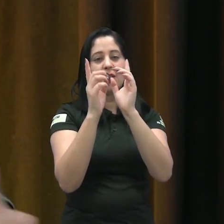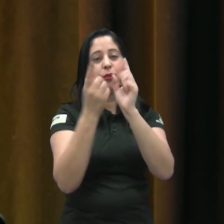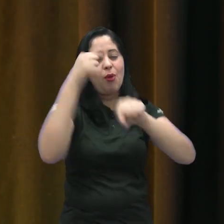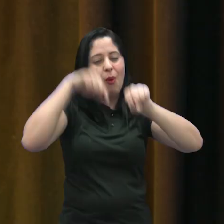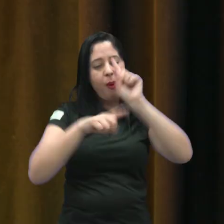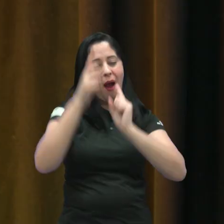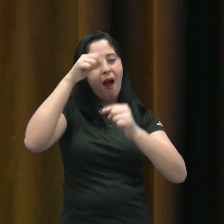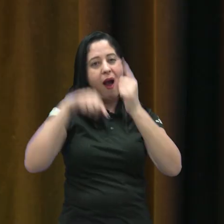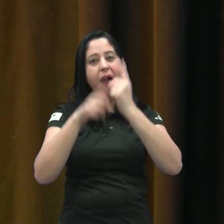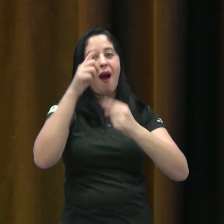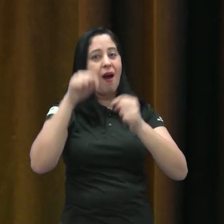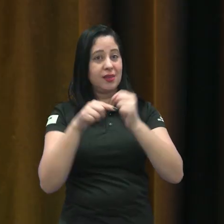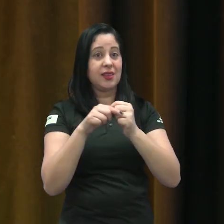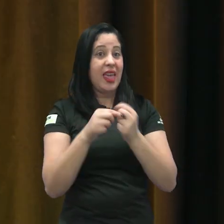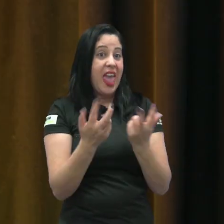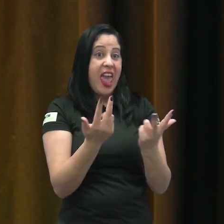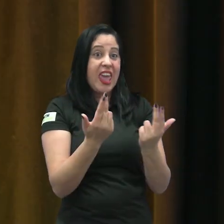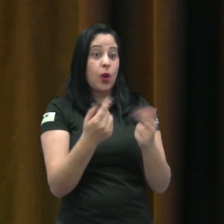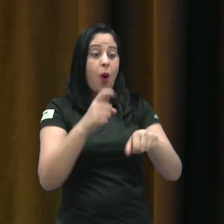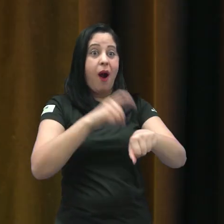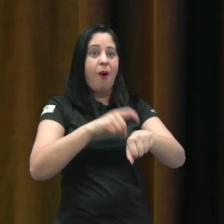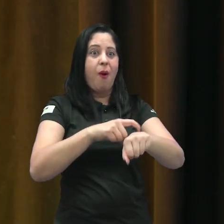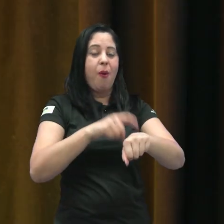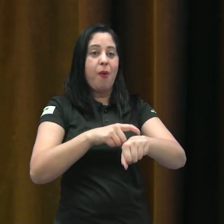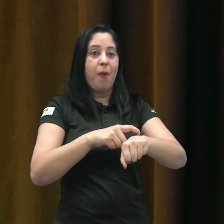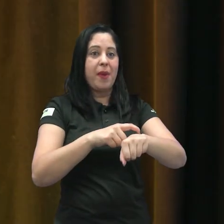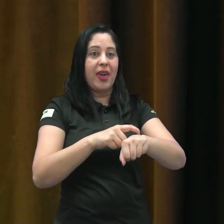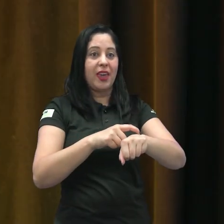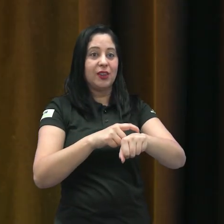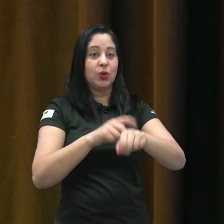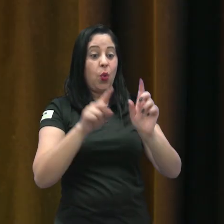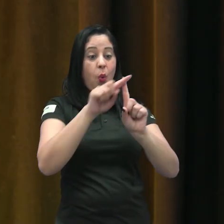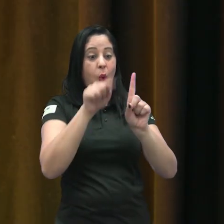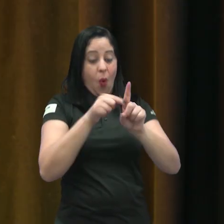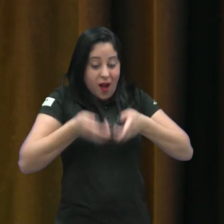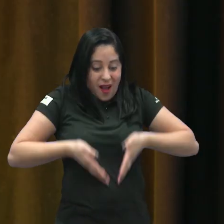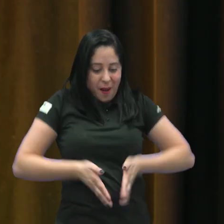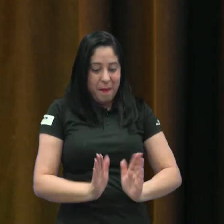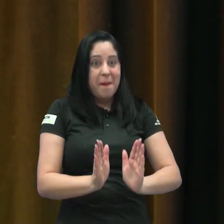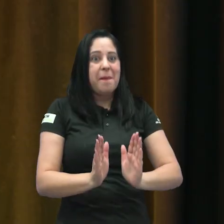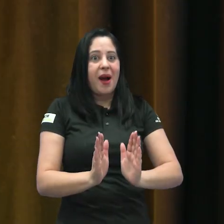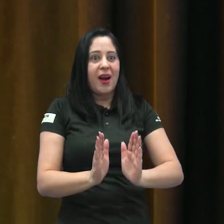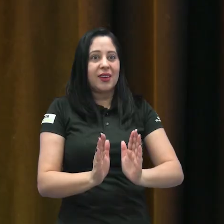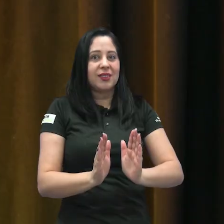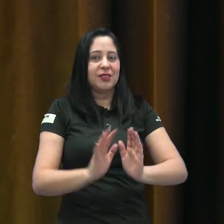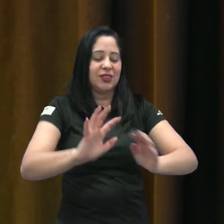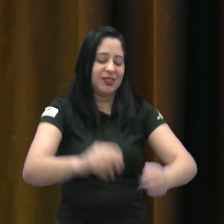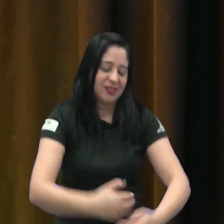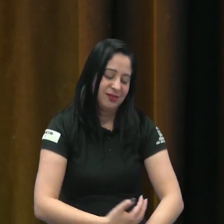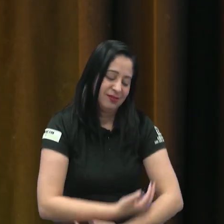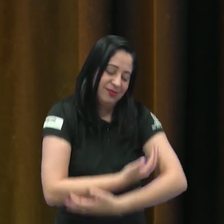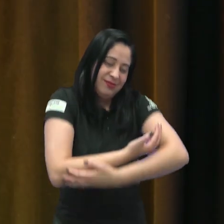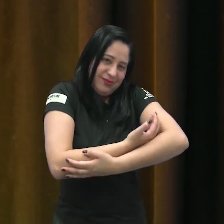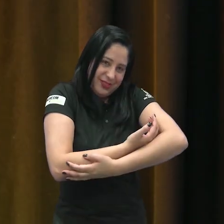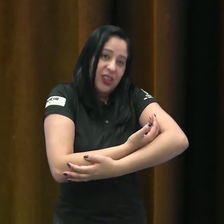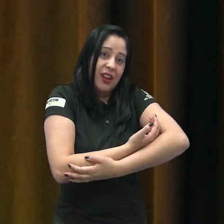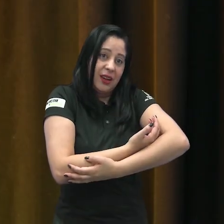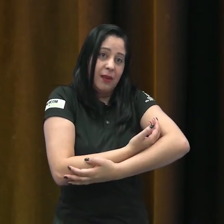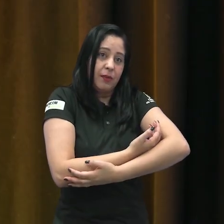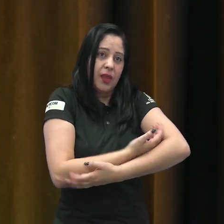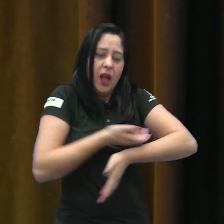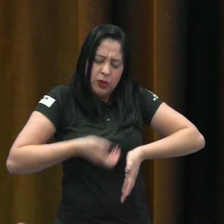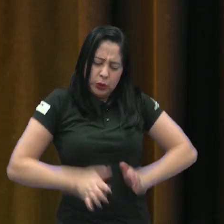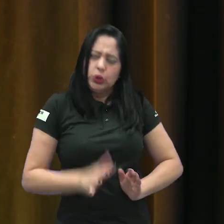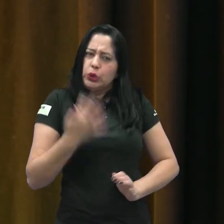que é a mesma quantia que é jorrado na hora do parto, quando a mãe tem um bebê, principalmente por parto normal, que é uma dor que quem conhece sabe é